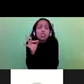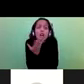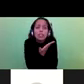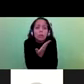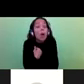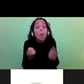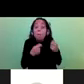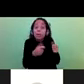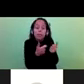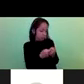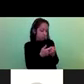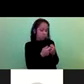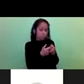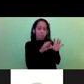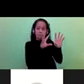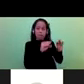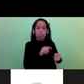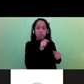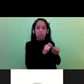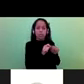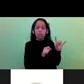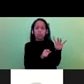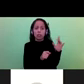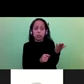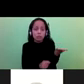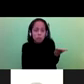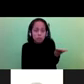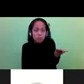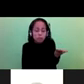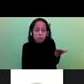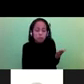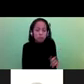precisar mexer nele. Ele faz isso automaticamente.